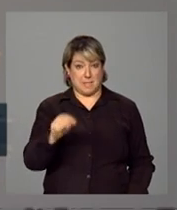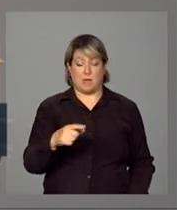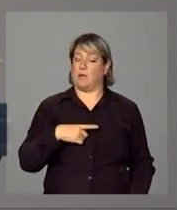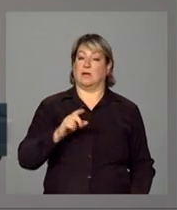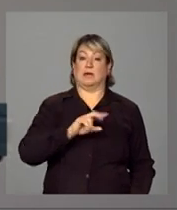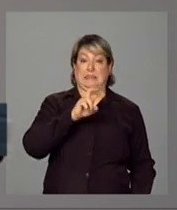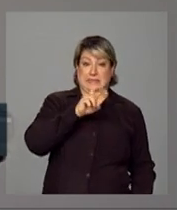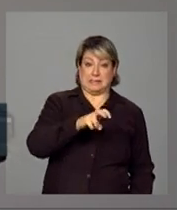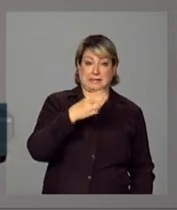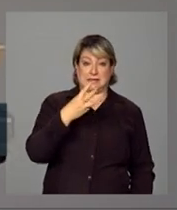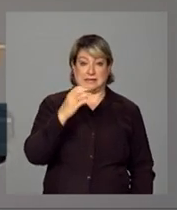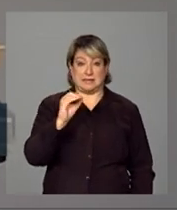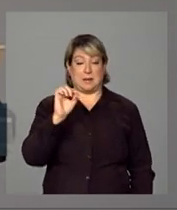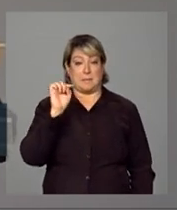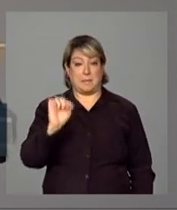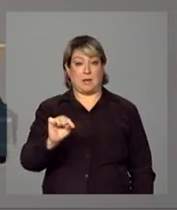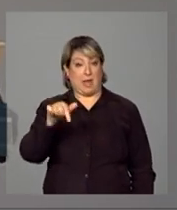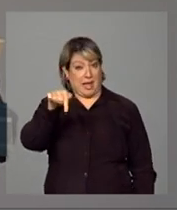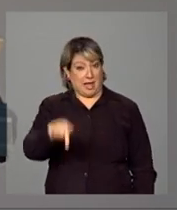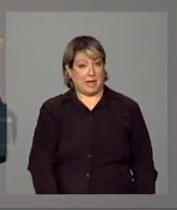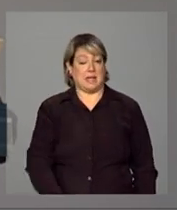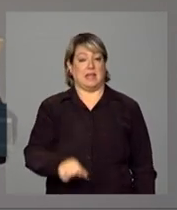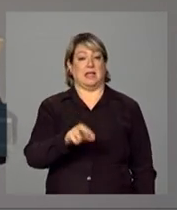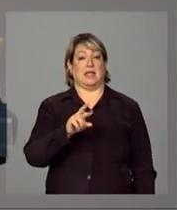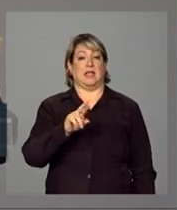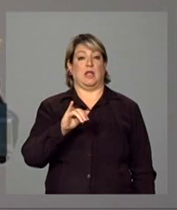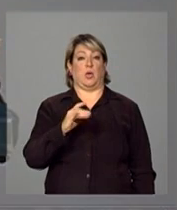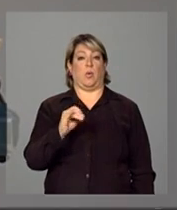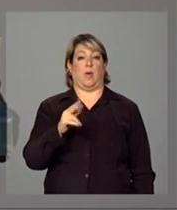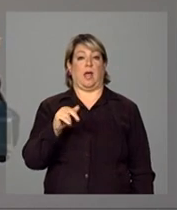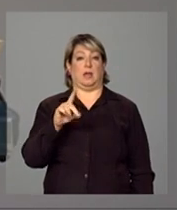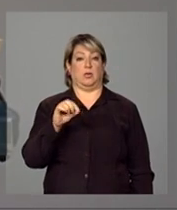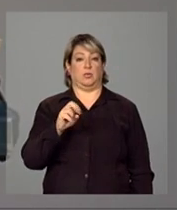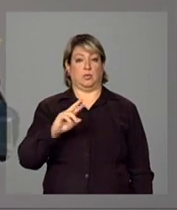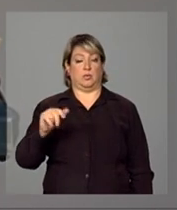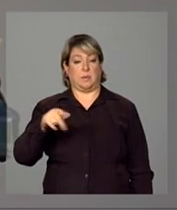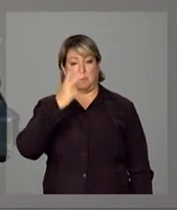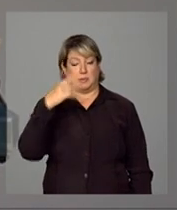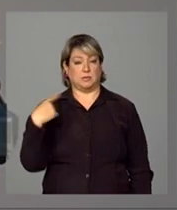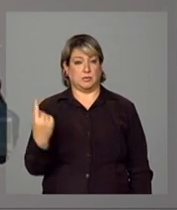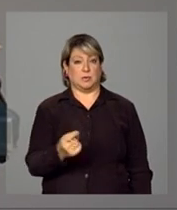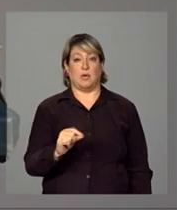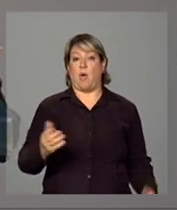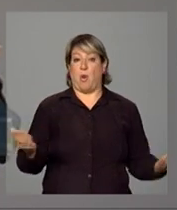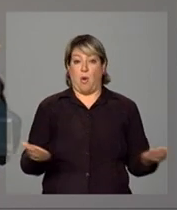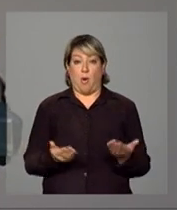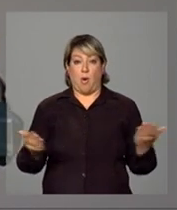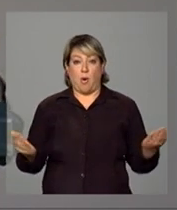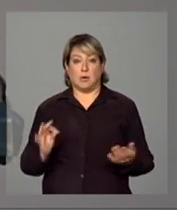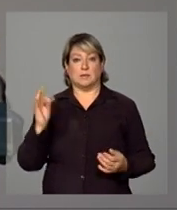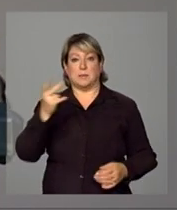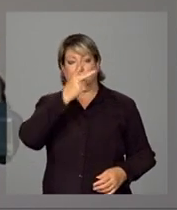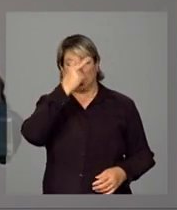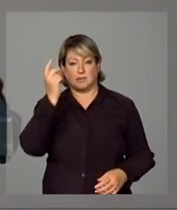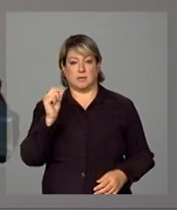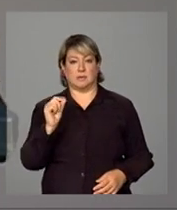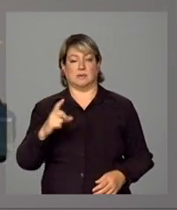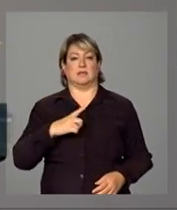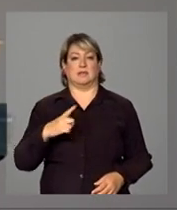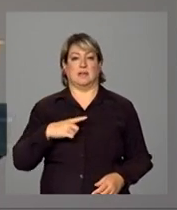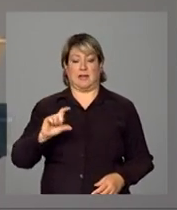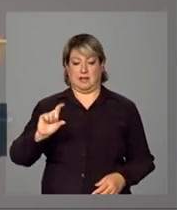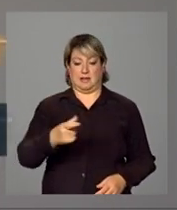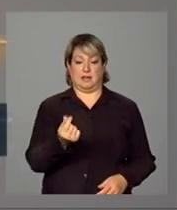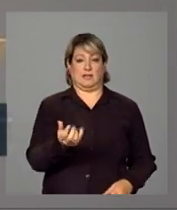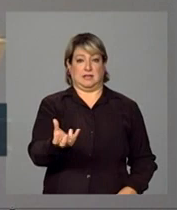530 mil aqui no Rio Grande do Sul. Hoje, não existe mais nenhum beneficiário do Bolsa Família na extrema pobreza.